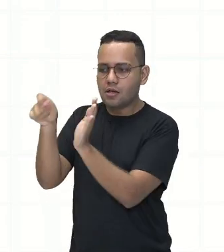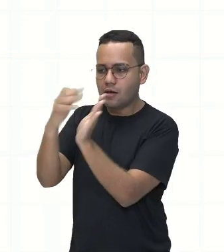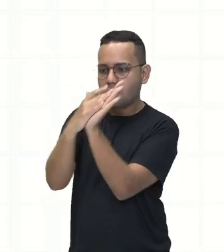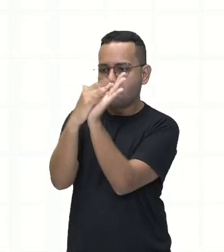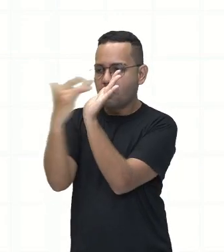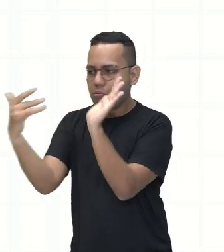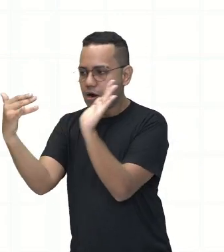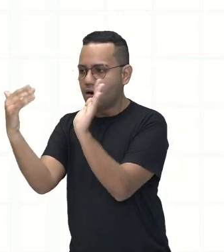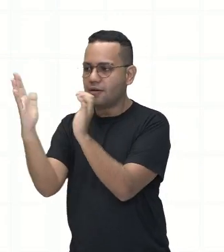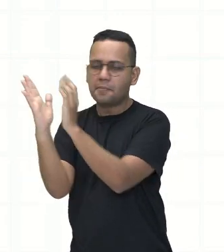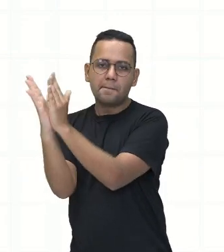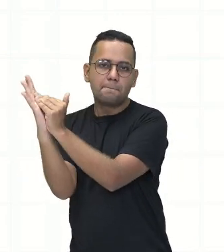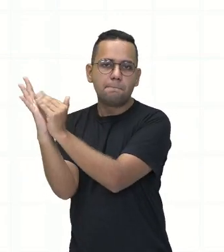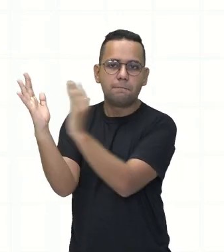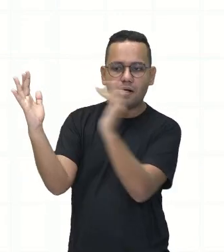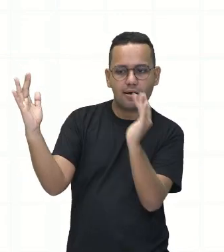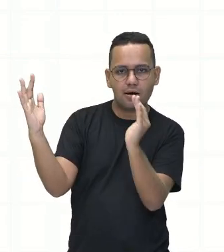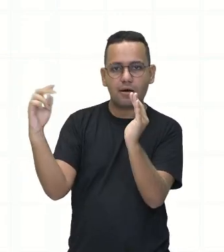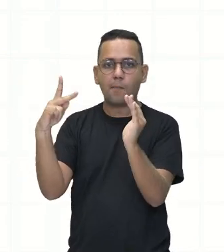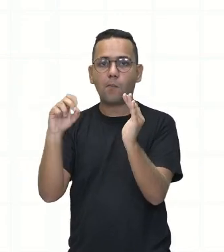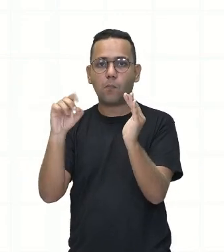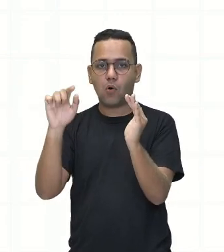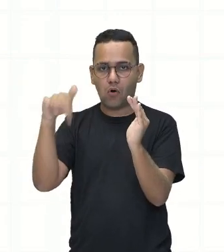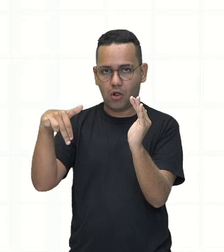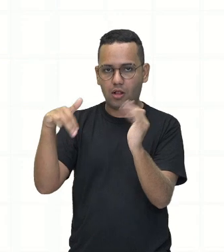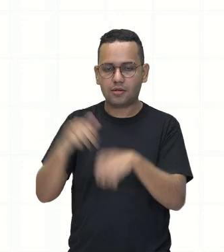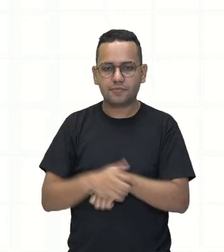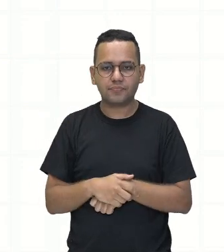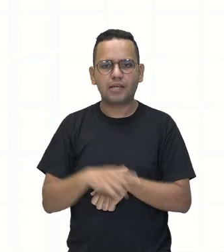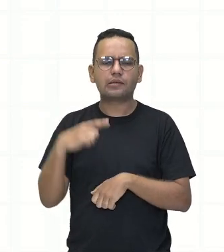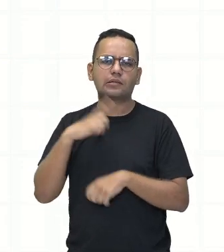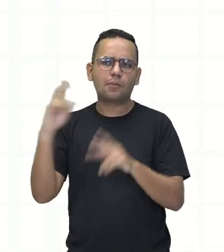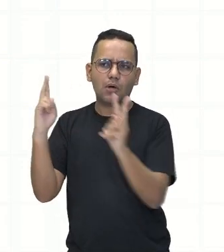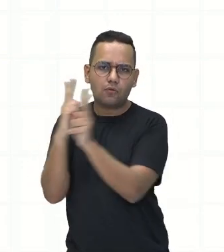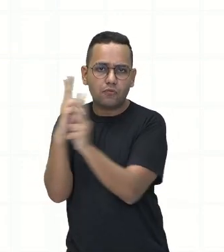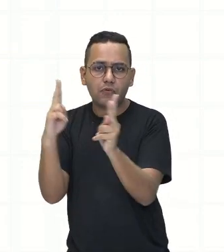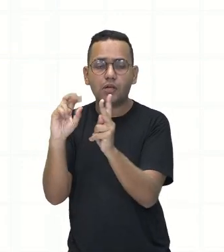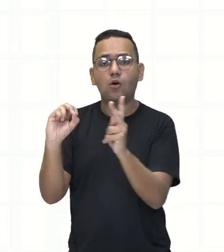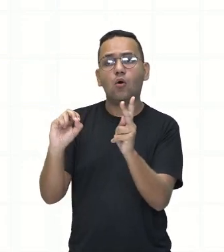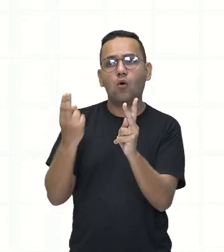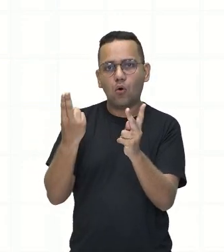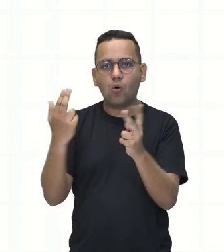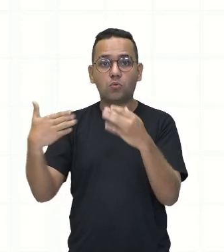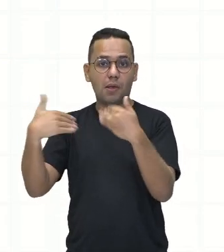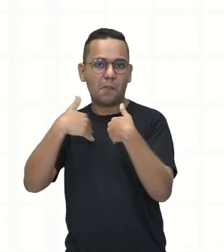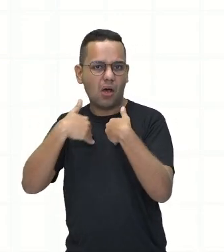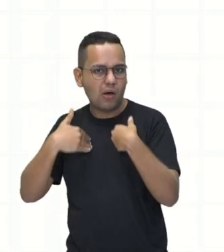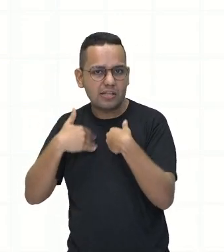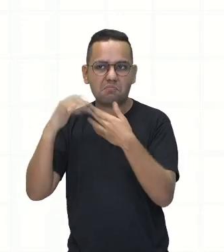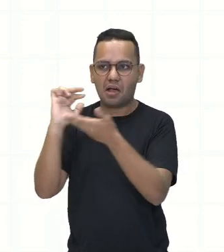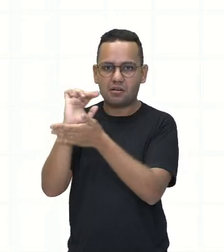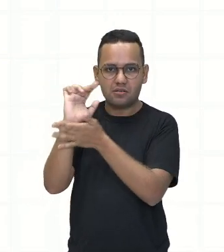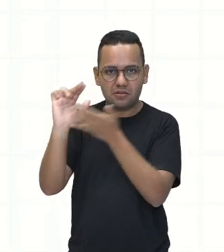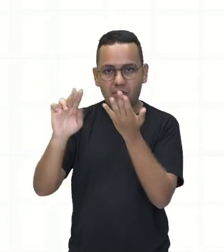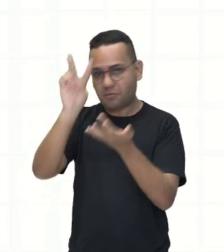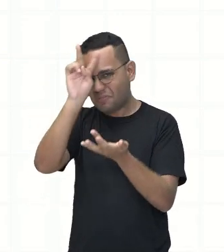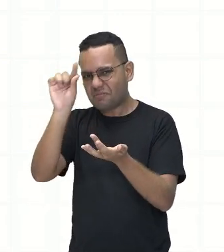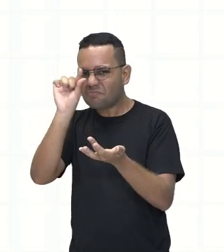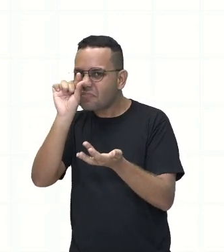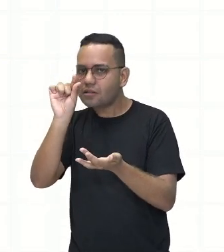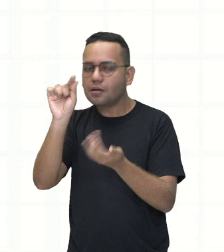da mesma espécie, né, ou através do vento ou através da polinização de insetos como